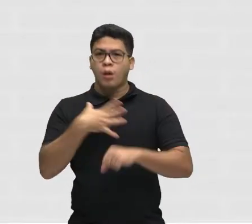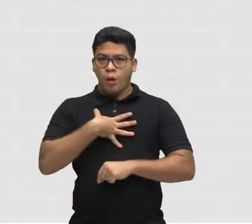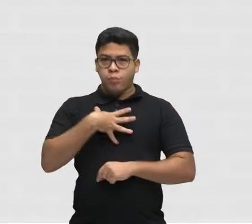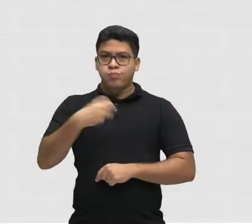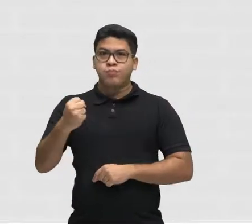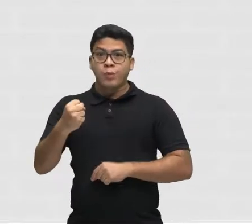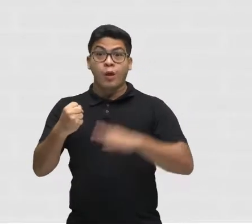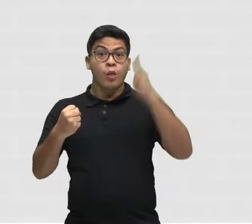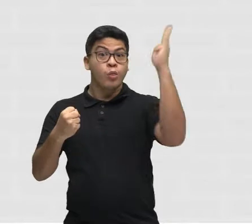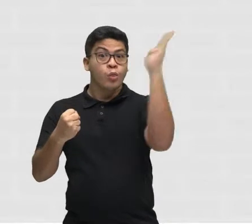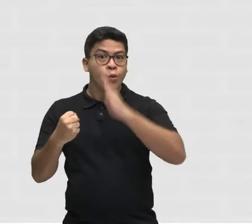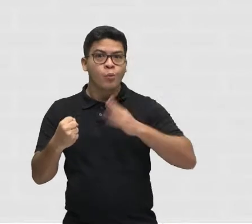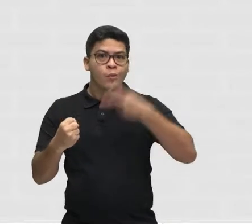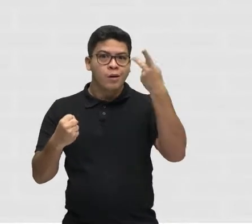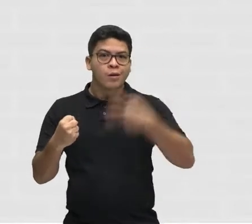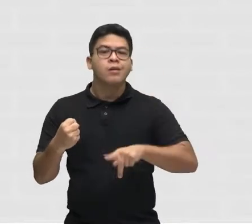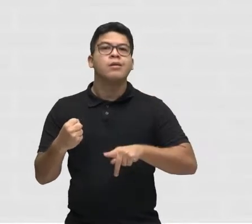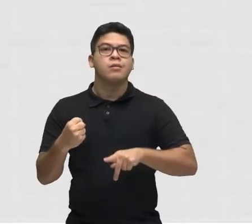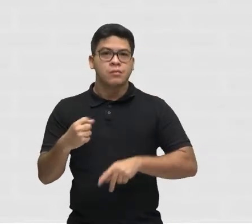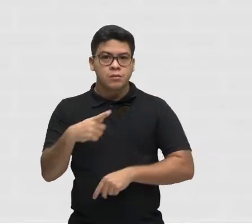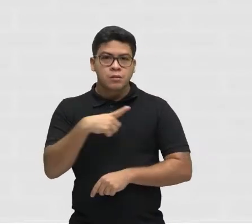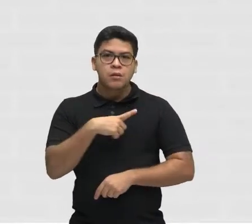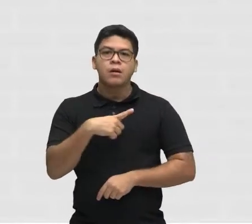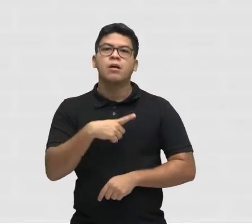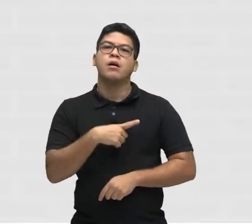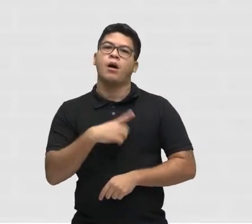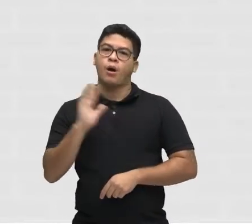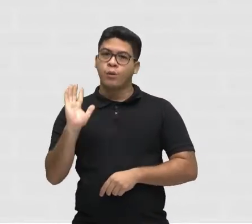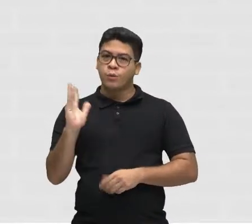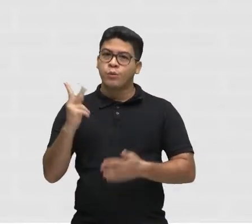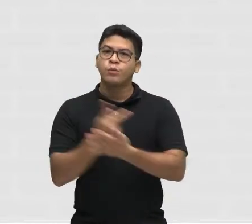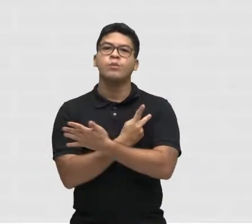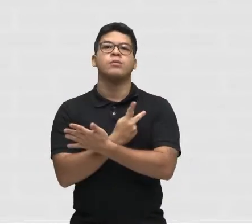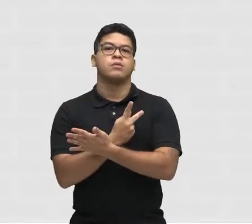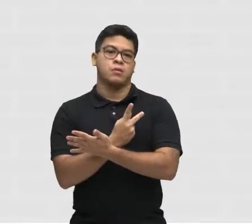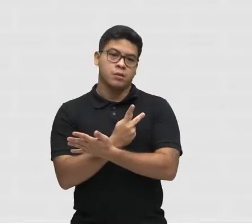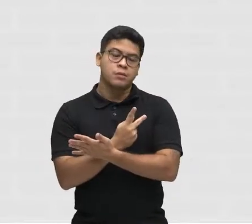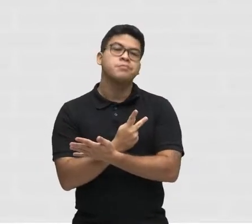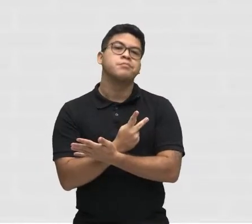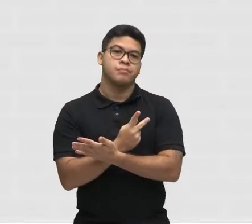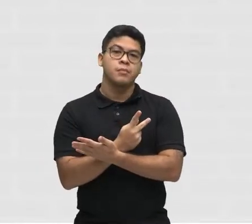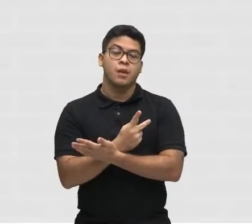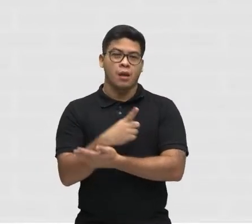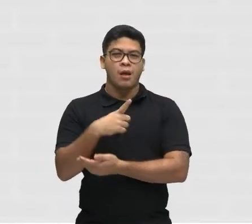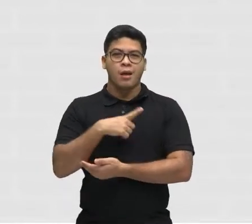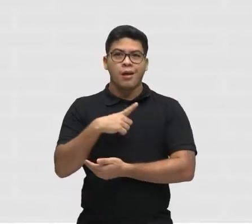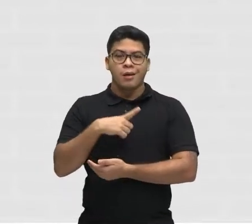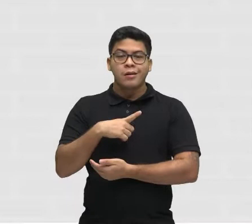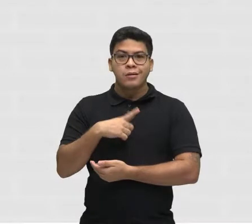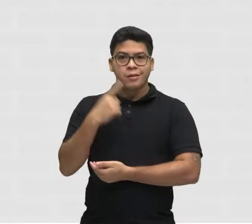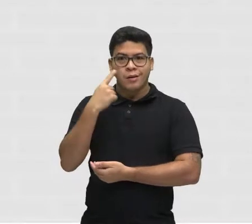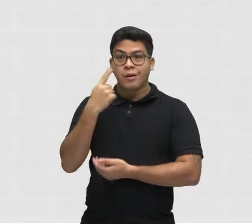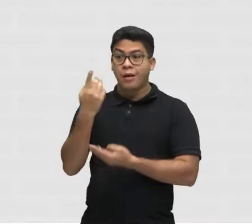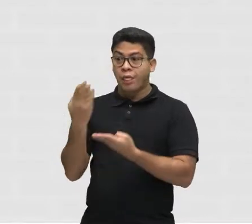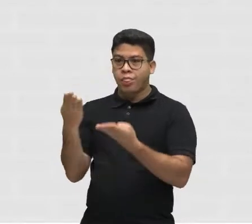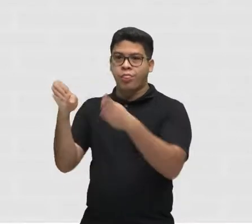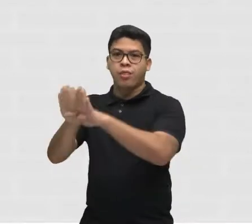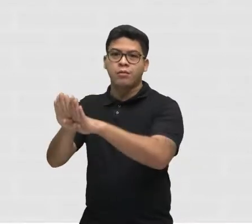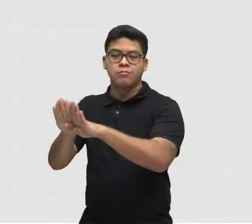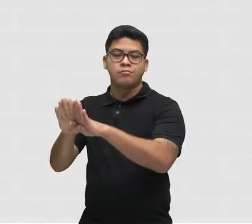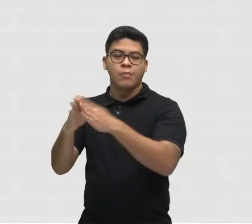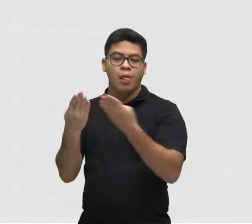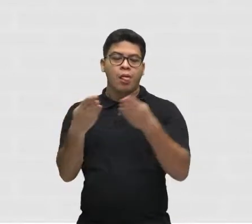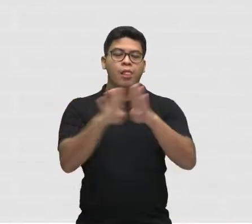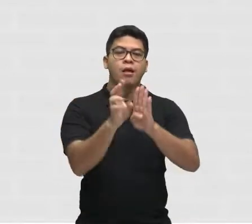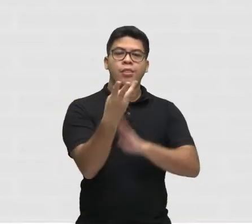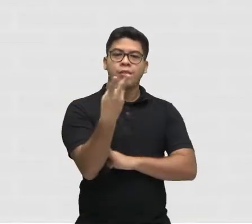número muito grande, e mais que um número, é um dado muito triste, porque nós vemos aí 32 portas de possibilidades